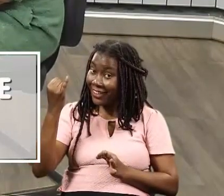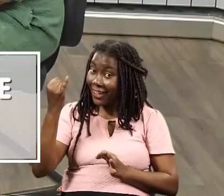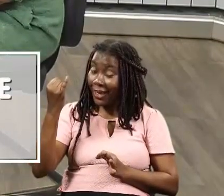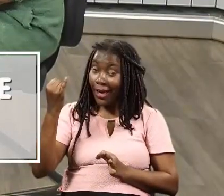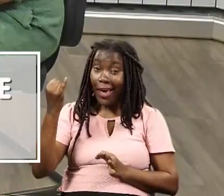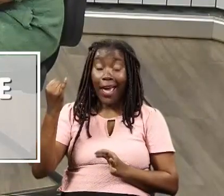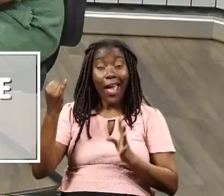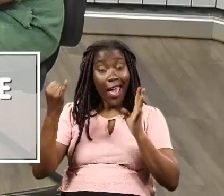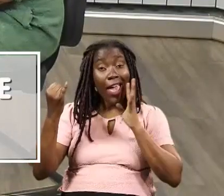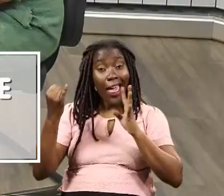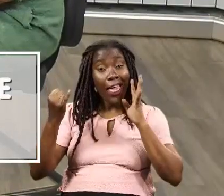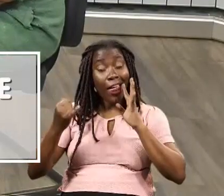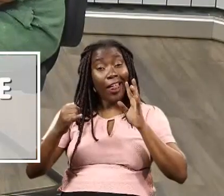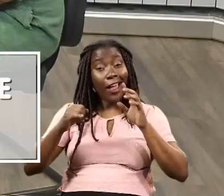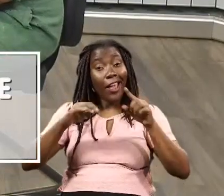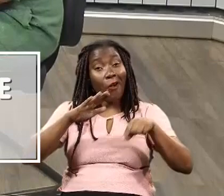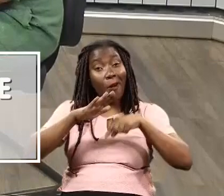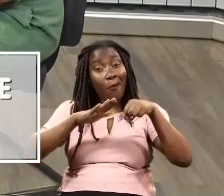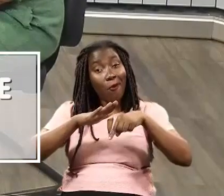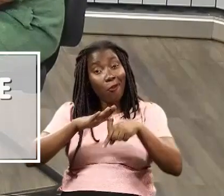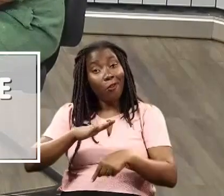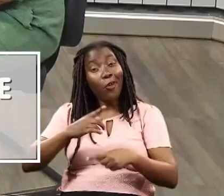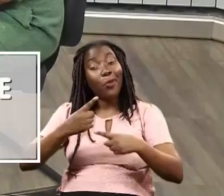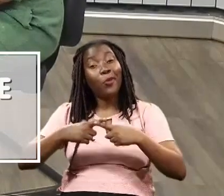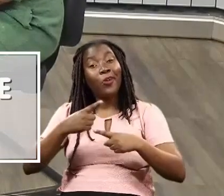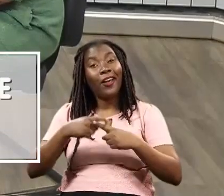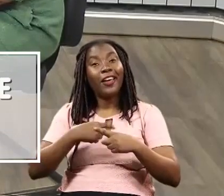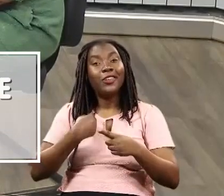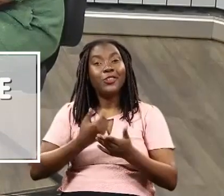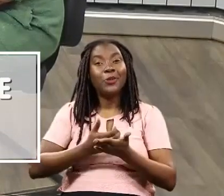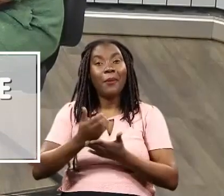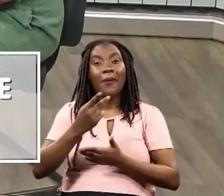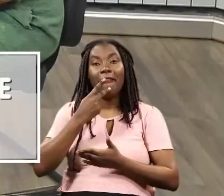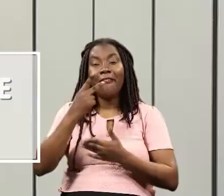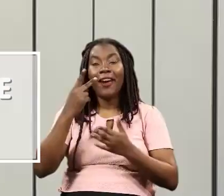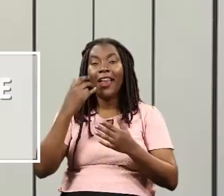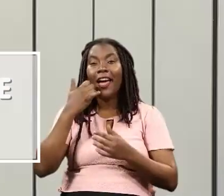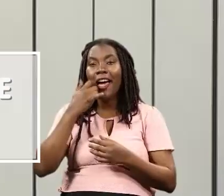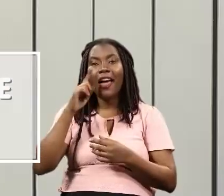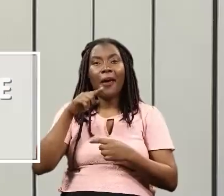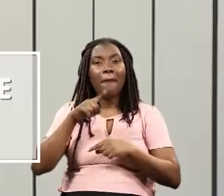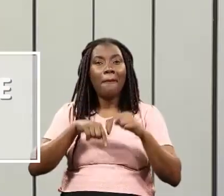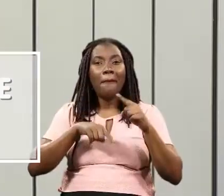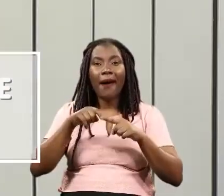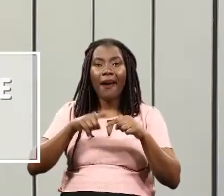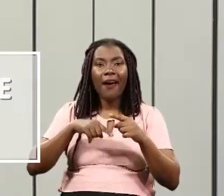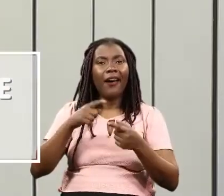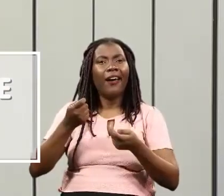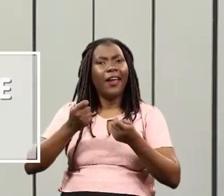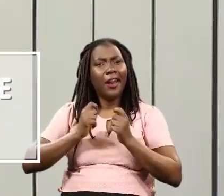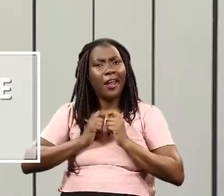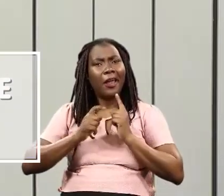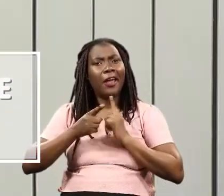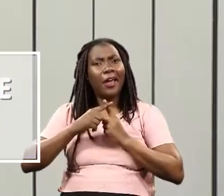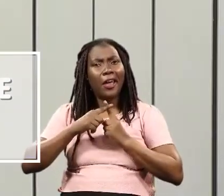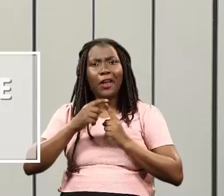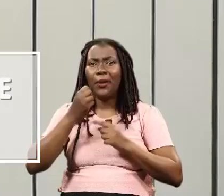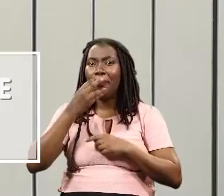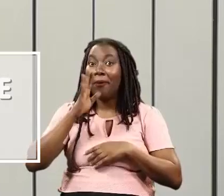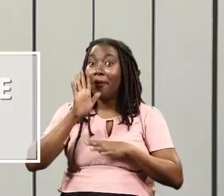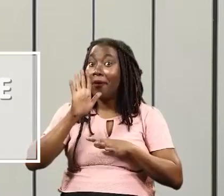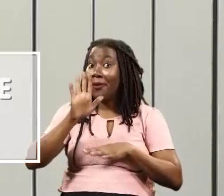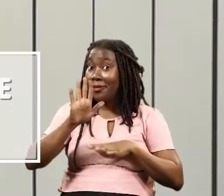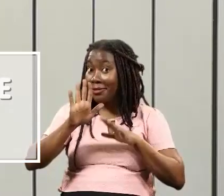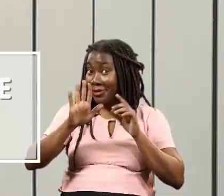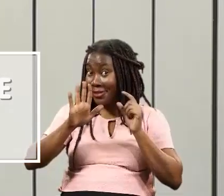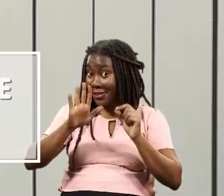é legal de aprofundar, porque Exato. a gente começa a falar do celular, é um aparelho, é um celular, traz benefícios, é muito bom, só